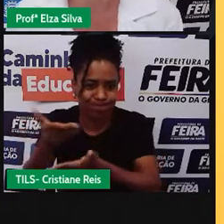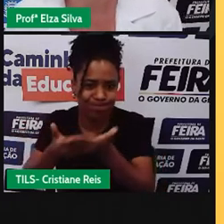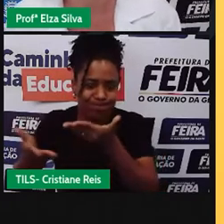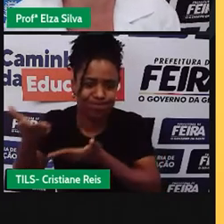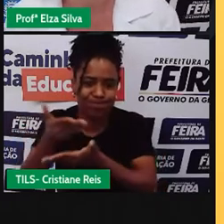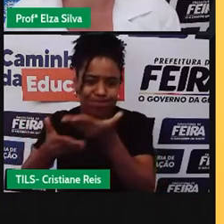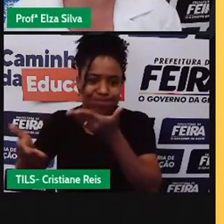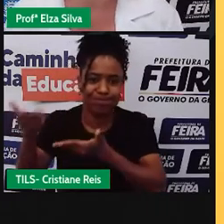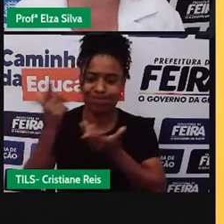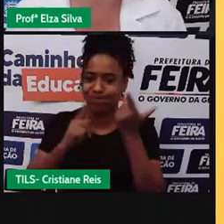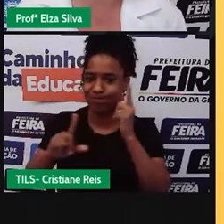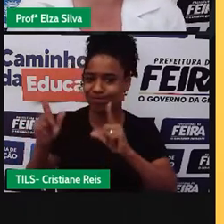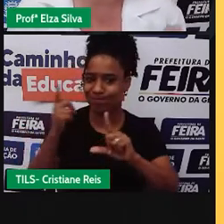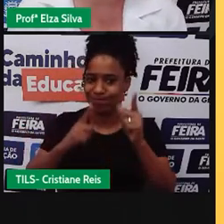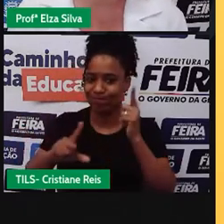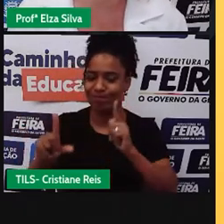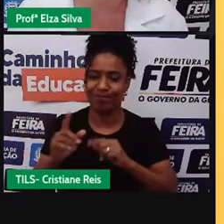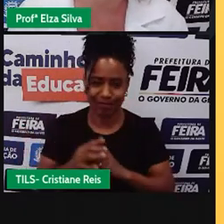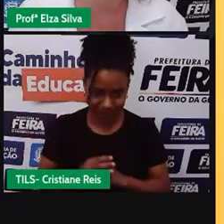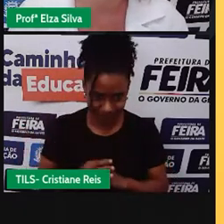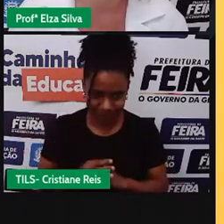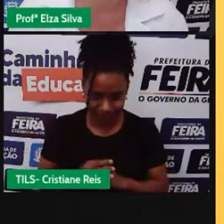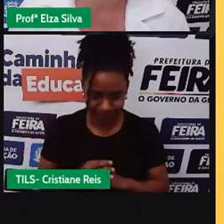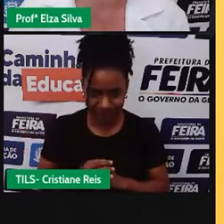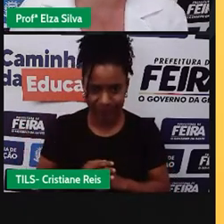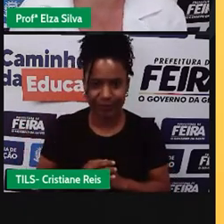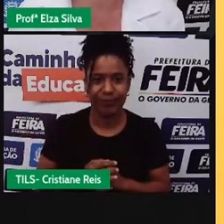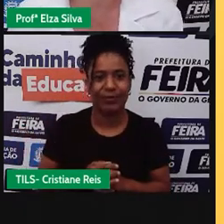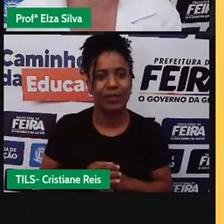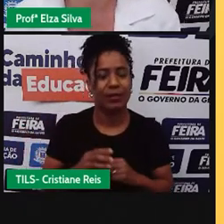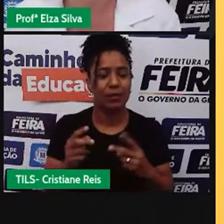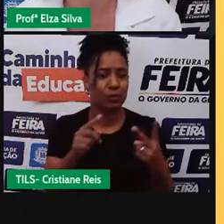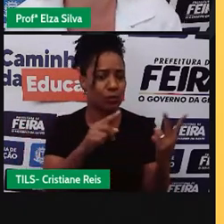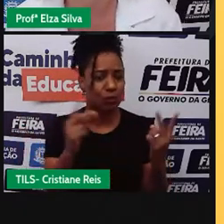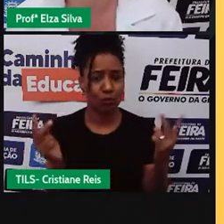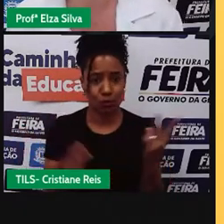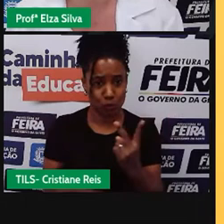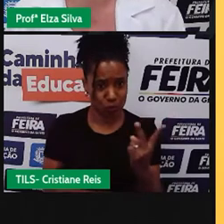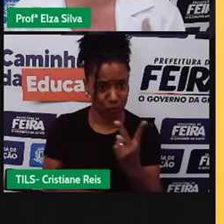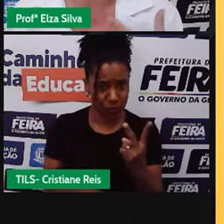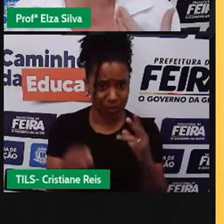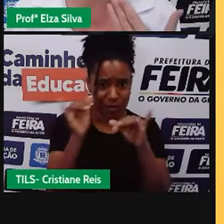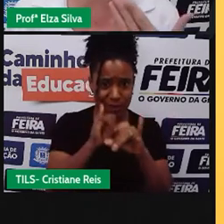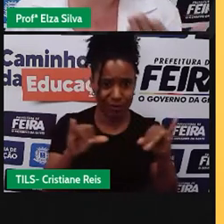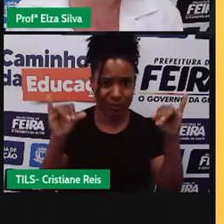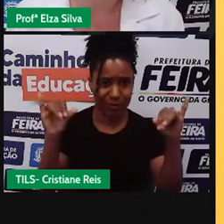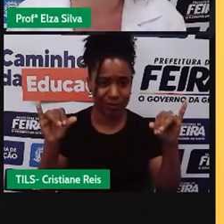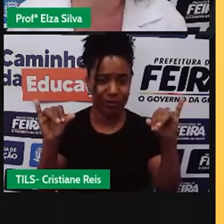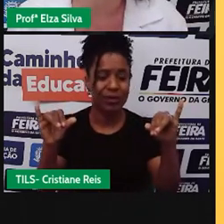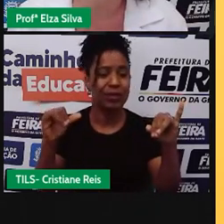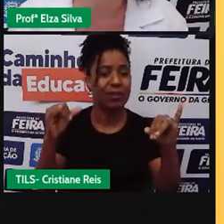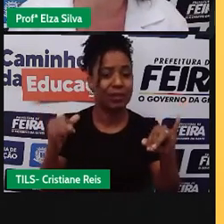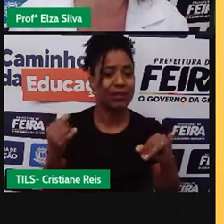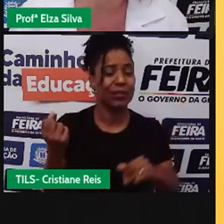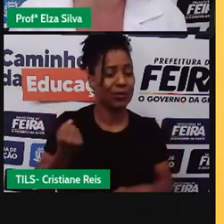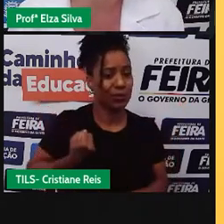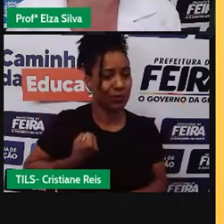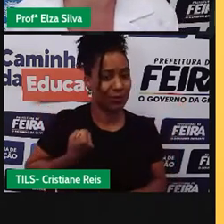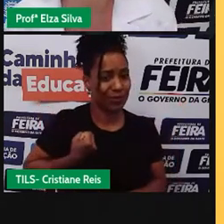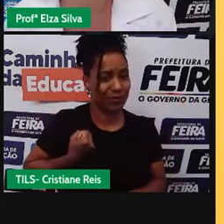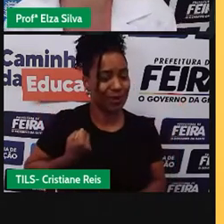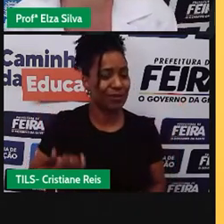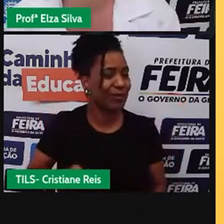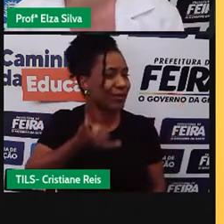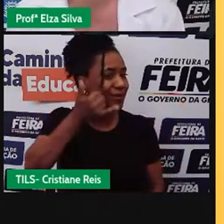os anúncios trazem forms, que seria o contato para que a pessoa interessada